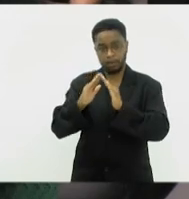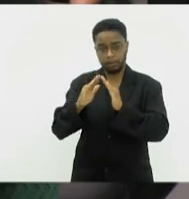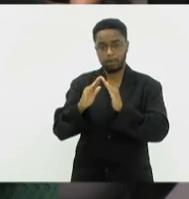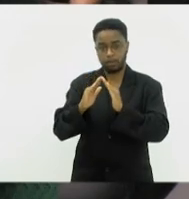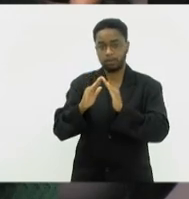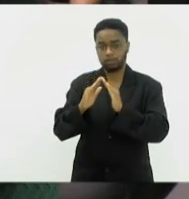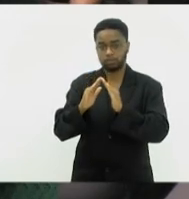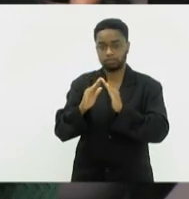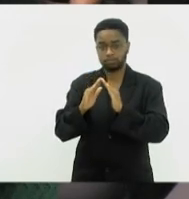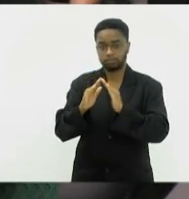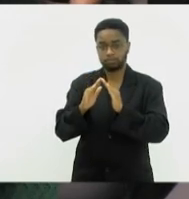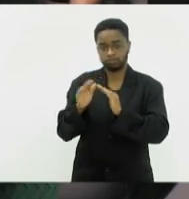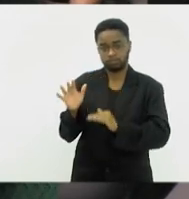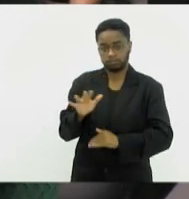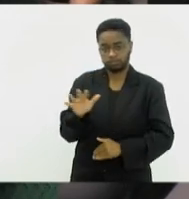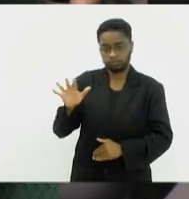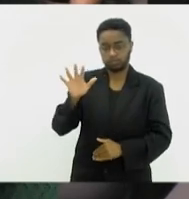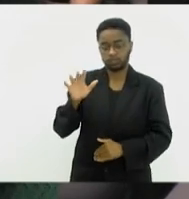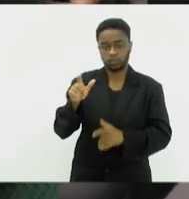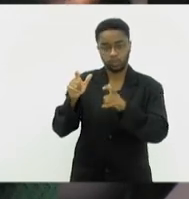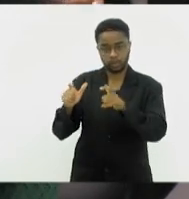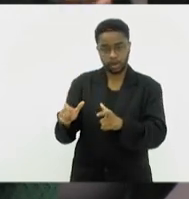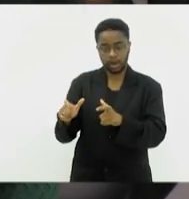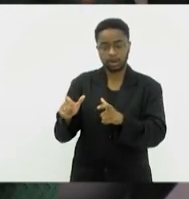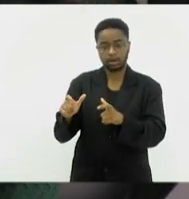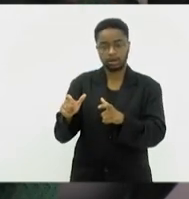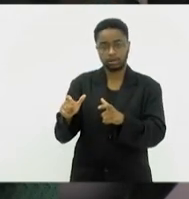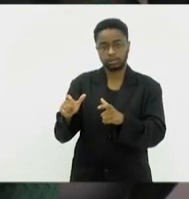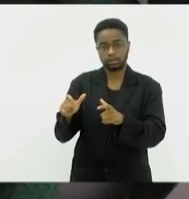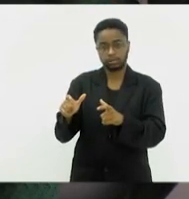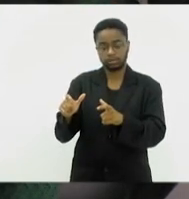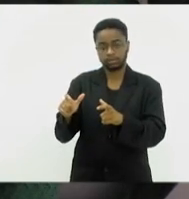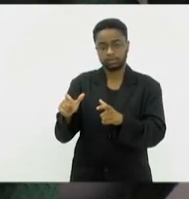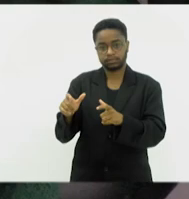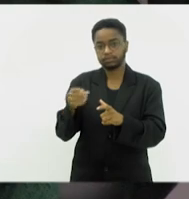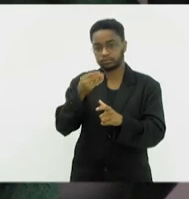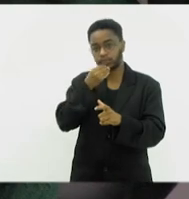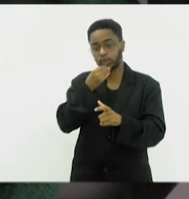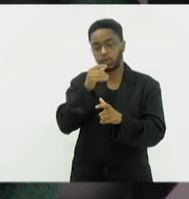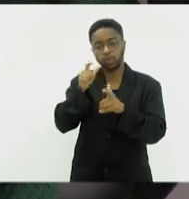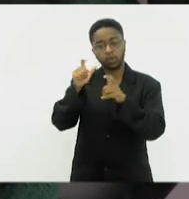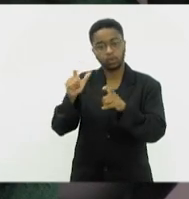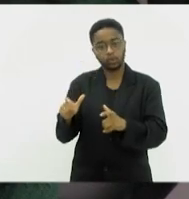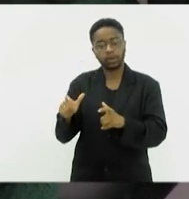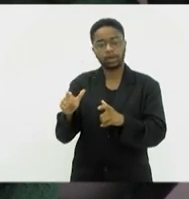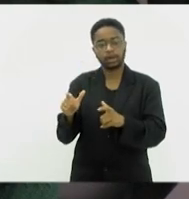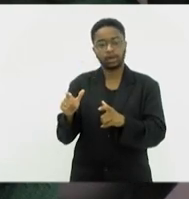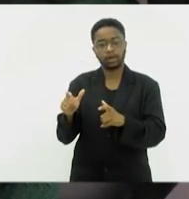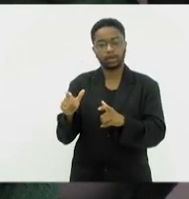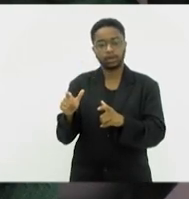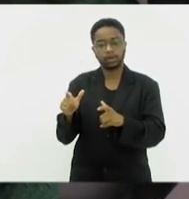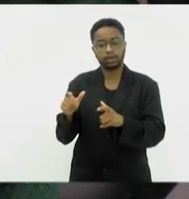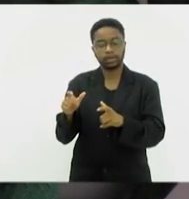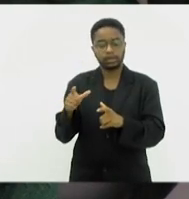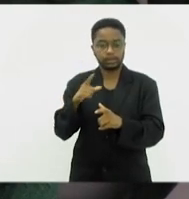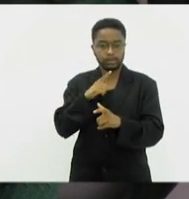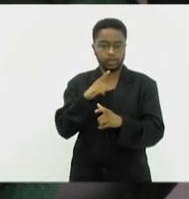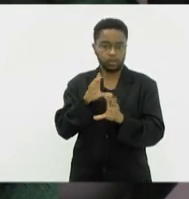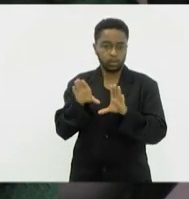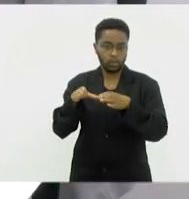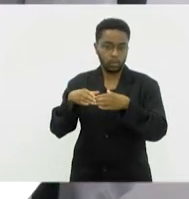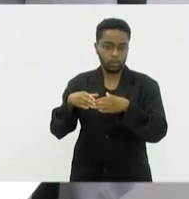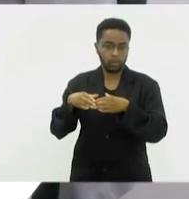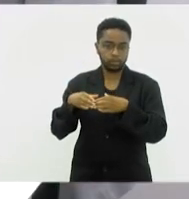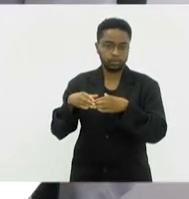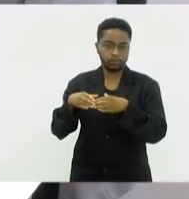morador de uma localidade que, notadamente, é um ambiente, um território dominado por uma facção